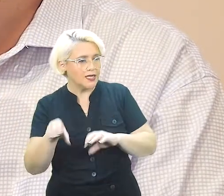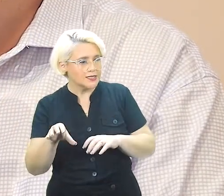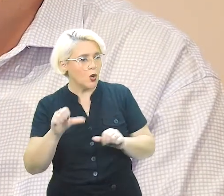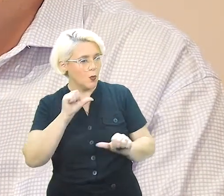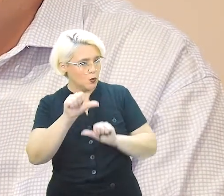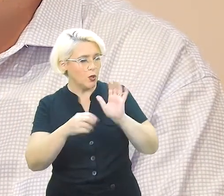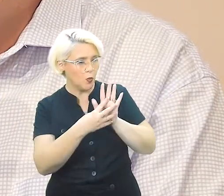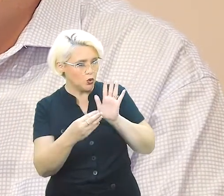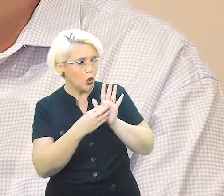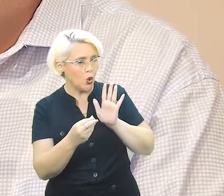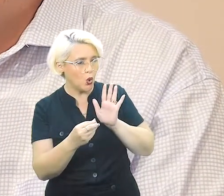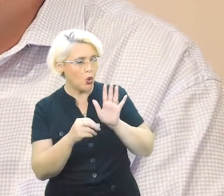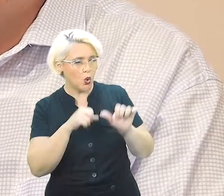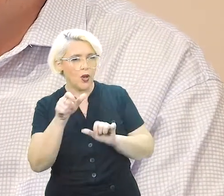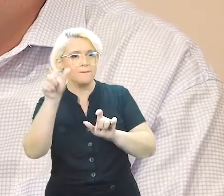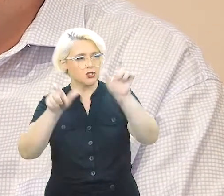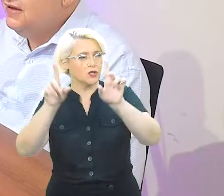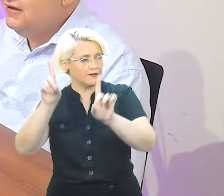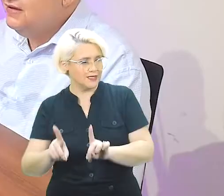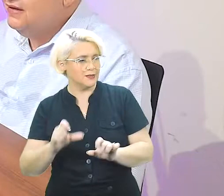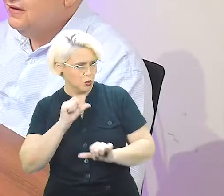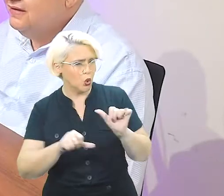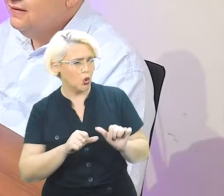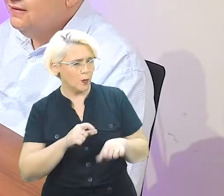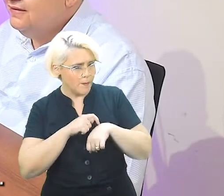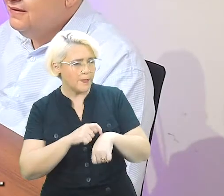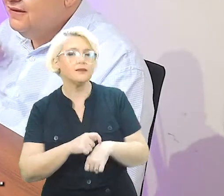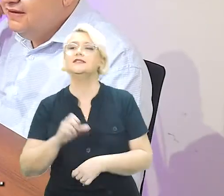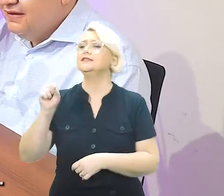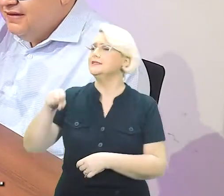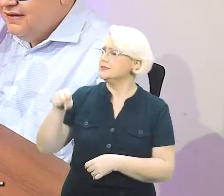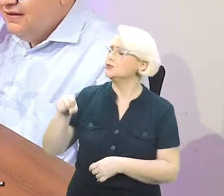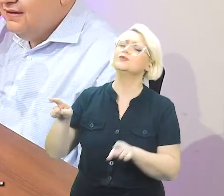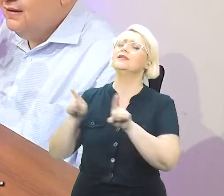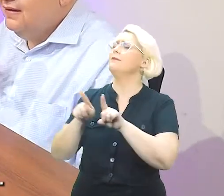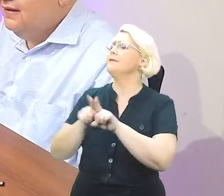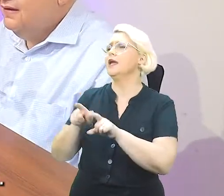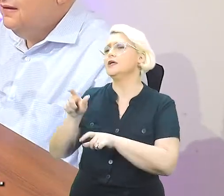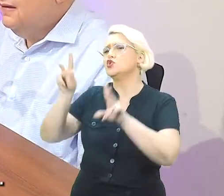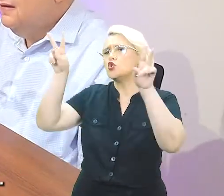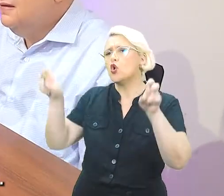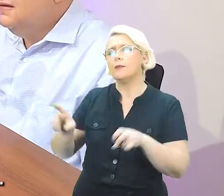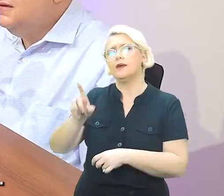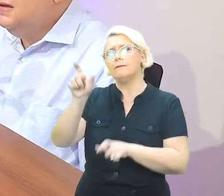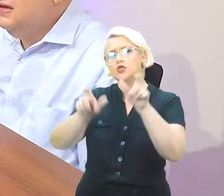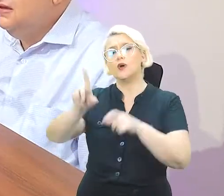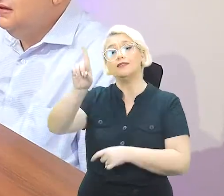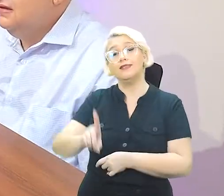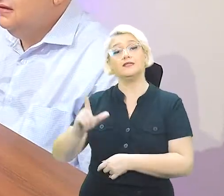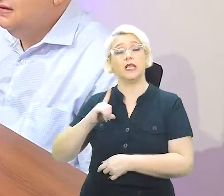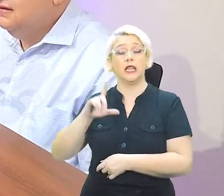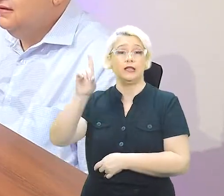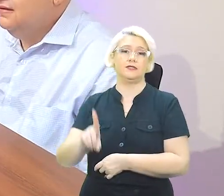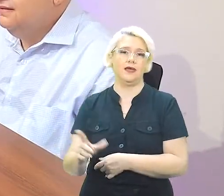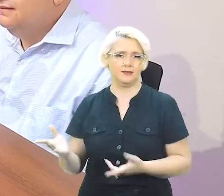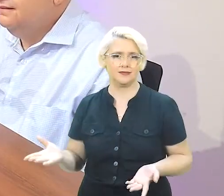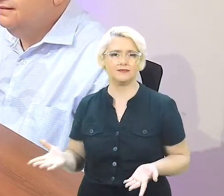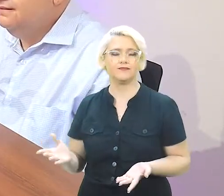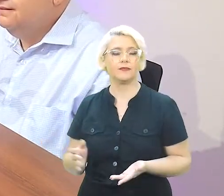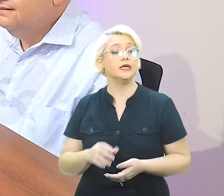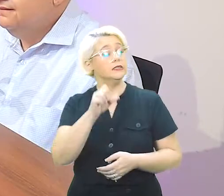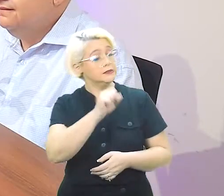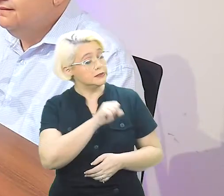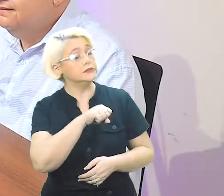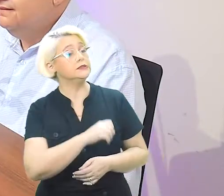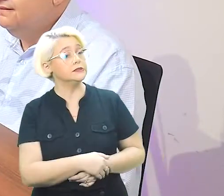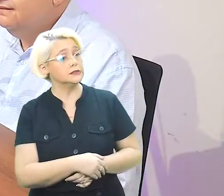educação, o modelo educacional das pessoas com deficiência. Isso. E também sobre a pessoa com deficiência. Sim.